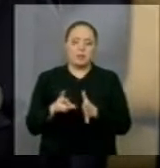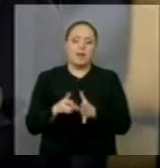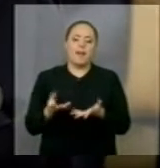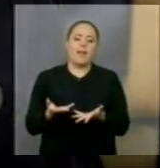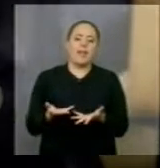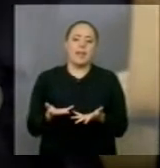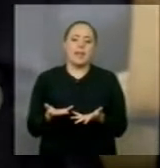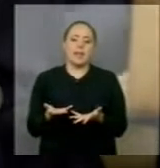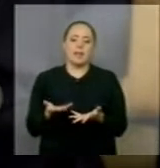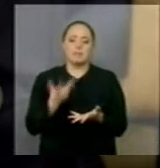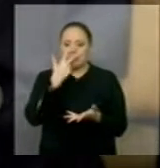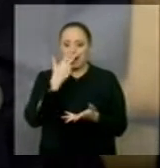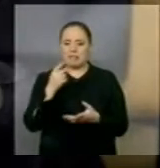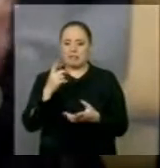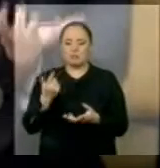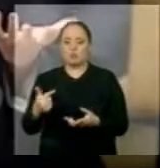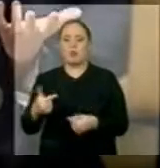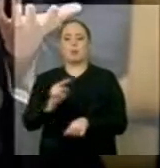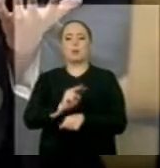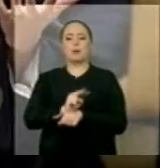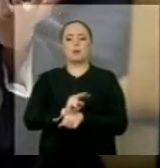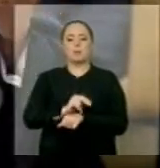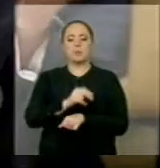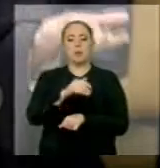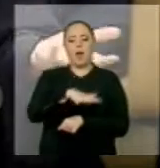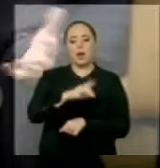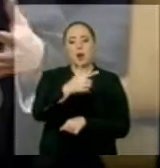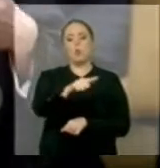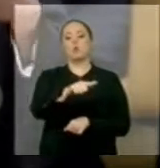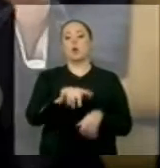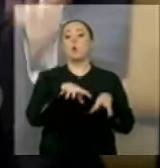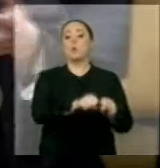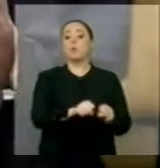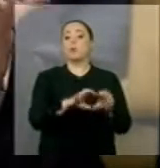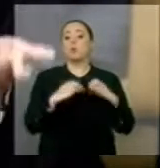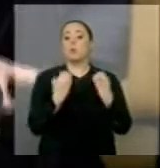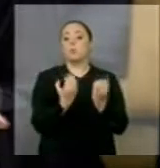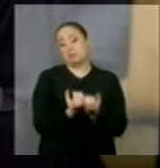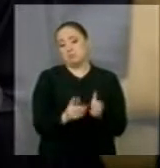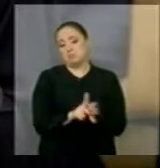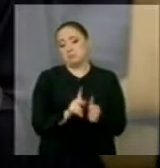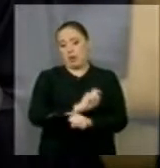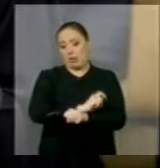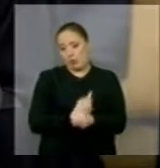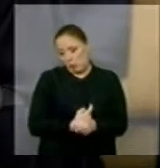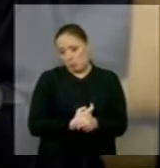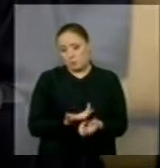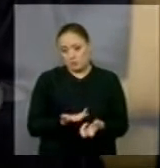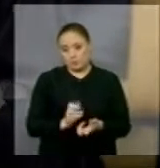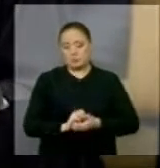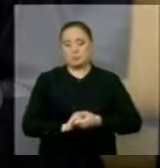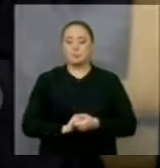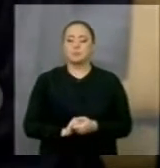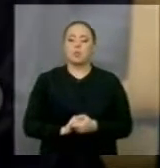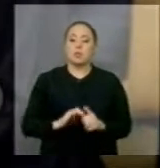teria desprotegido as áreas ocupadas também pelas comunidades denominadas quilombolas.